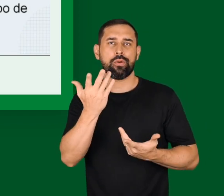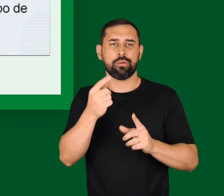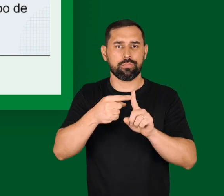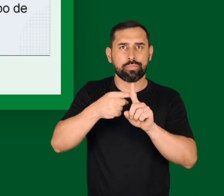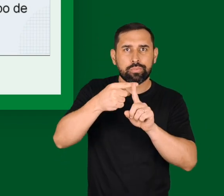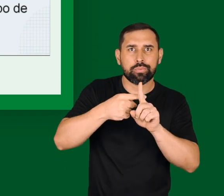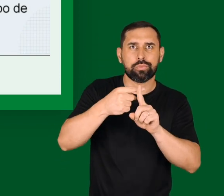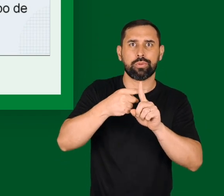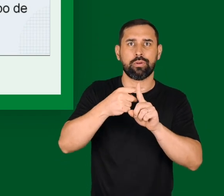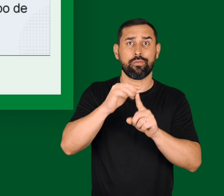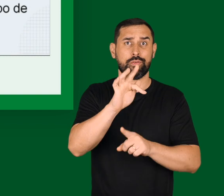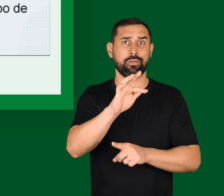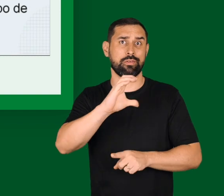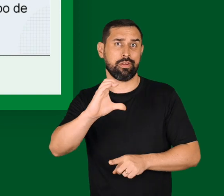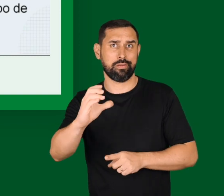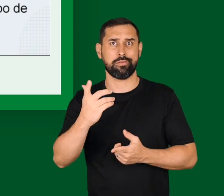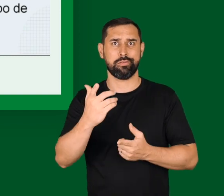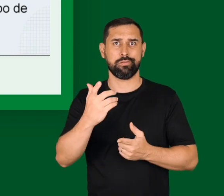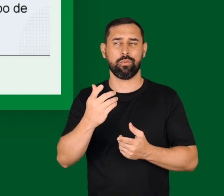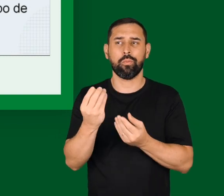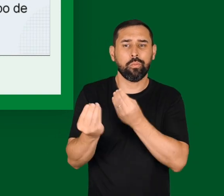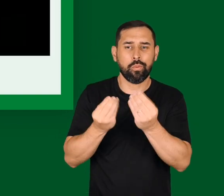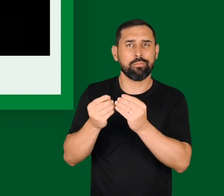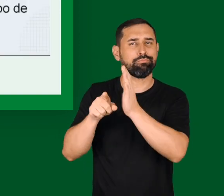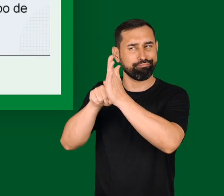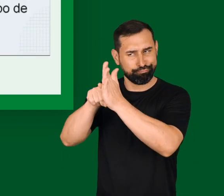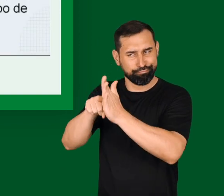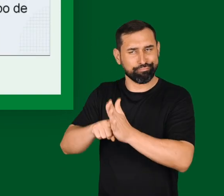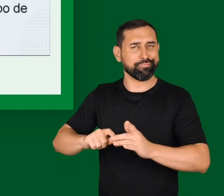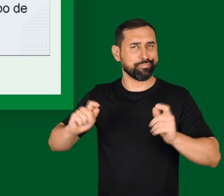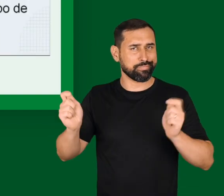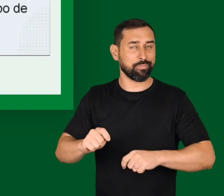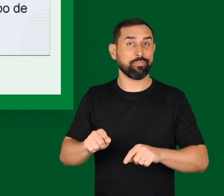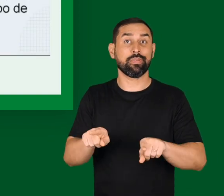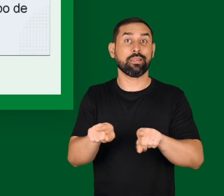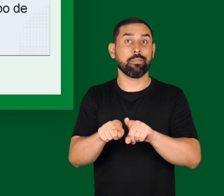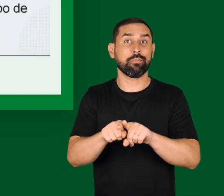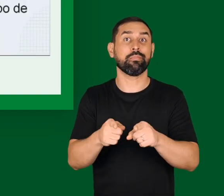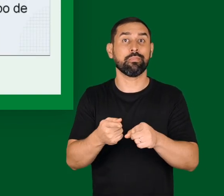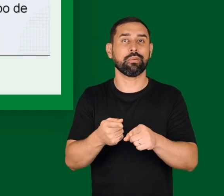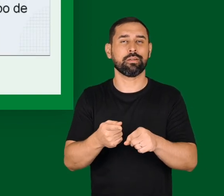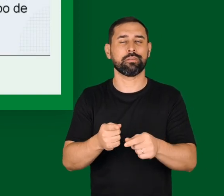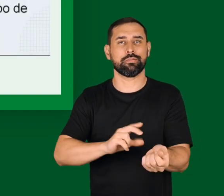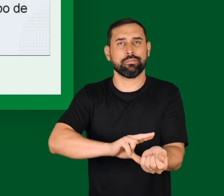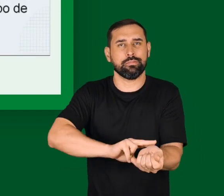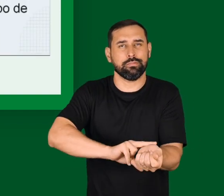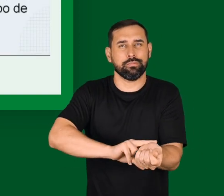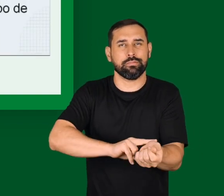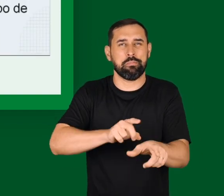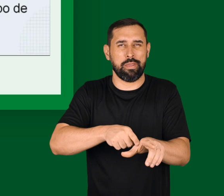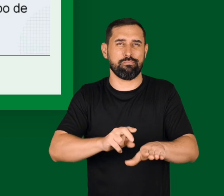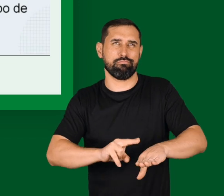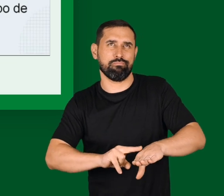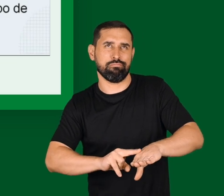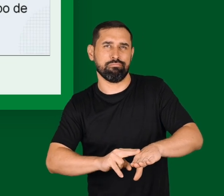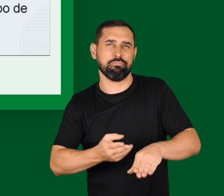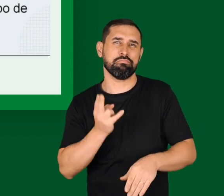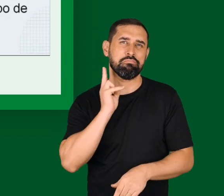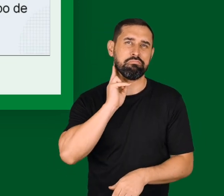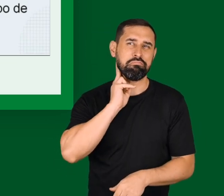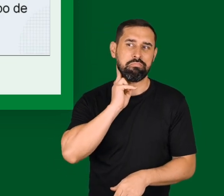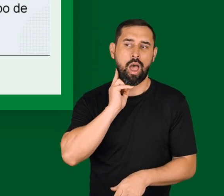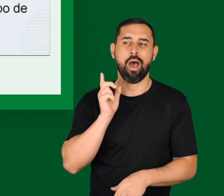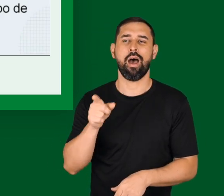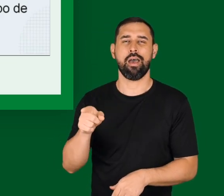temperatura, frequência cardíaca e ritmo. Pressão arterial, pulso periférico são sinais finais, né, de uma